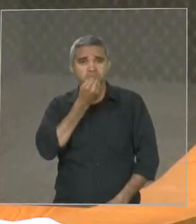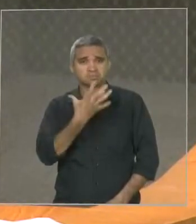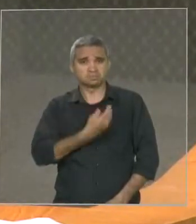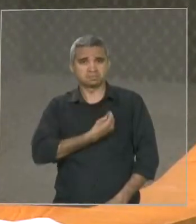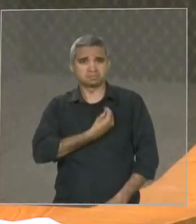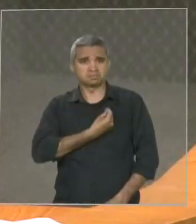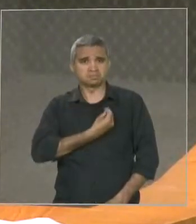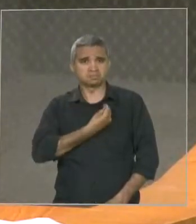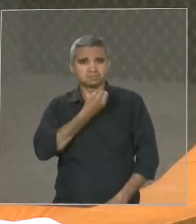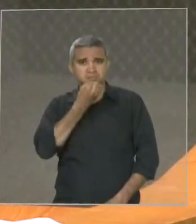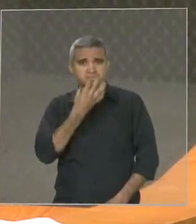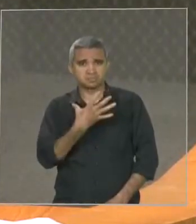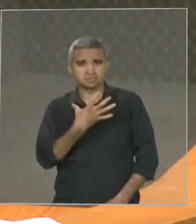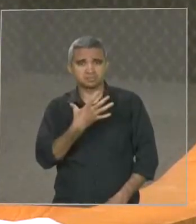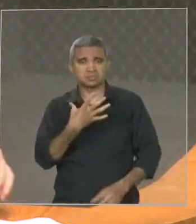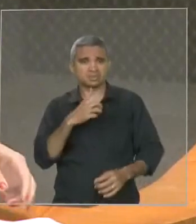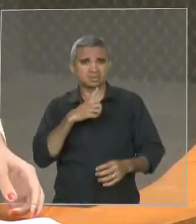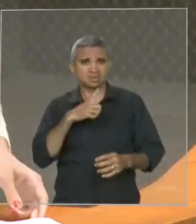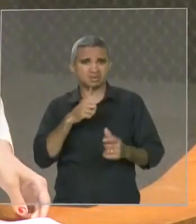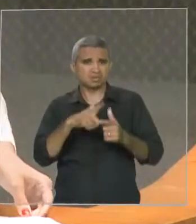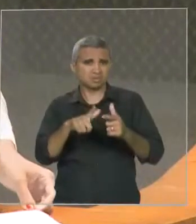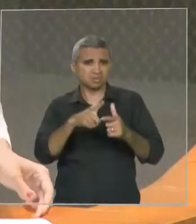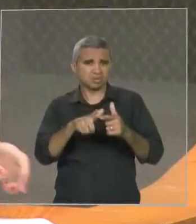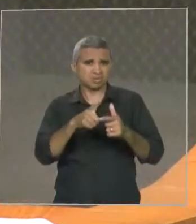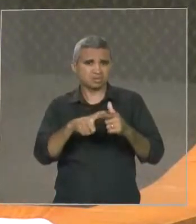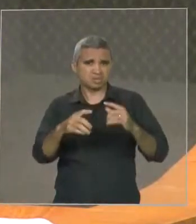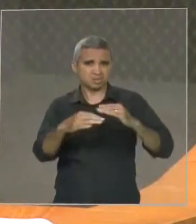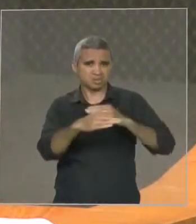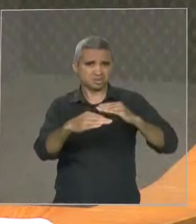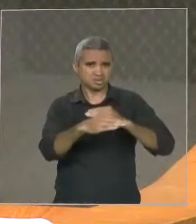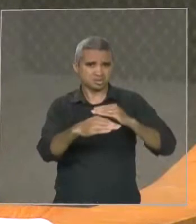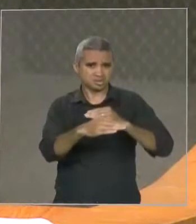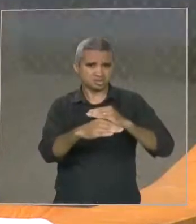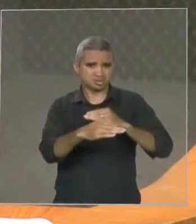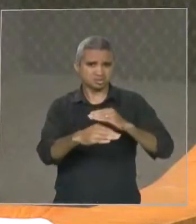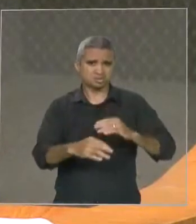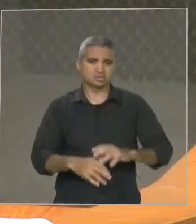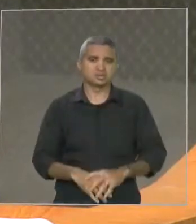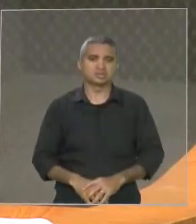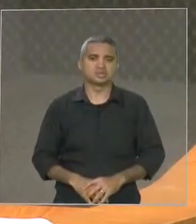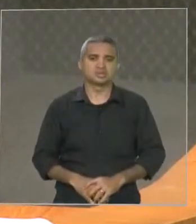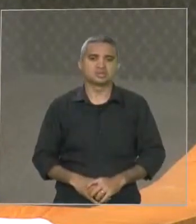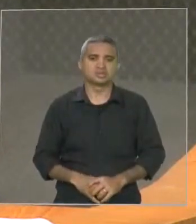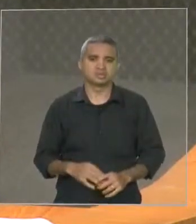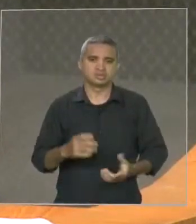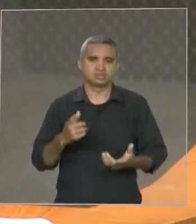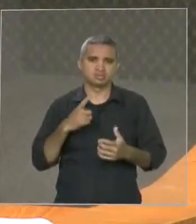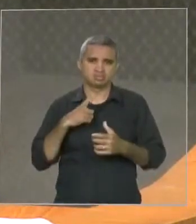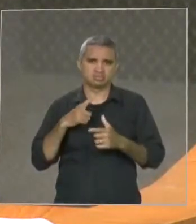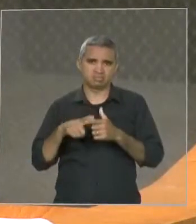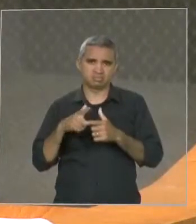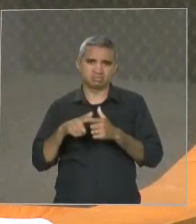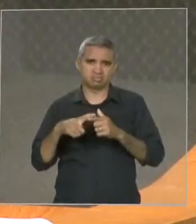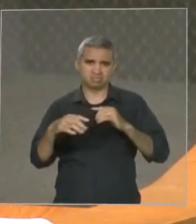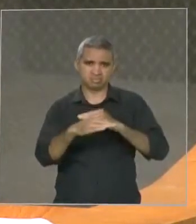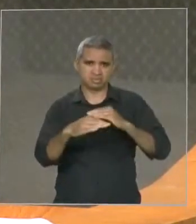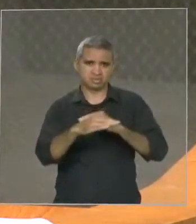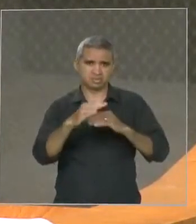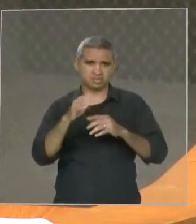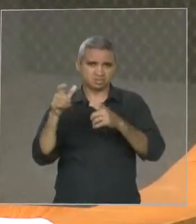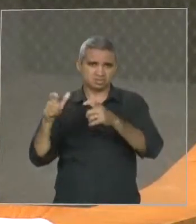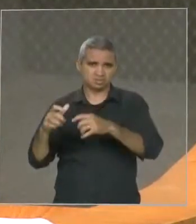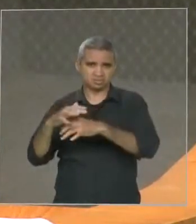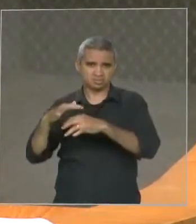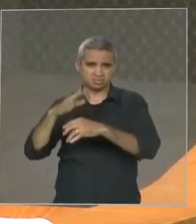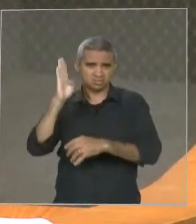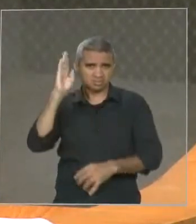de trânsito, deputado Eduardo Braide, com uma briga de trânsito lá em Barra do Corda.